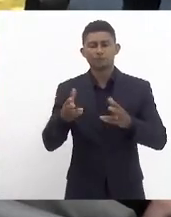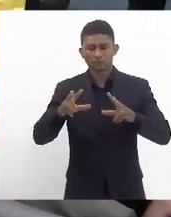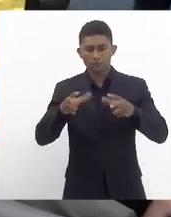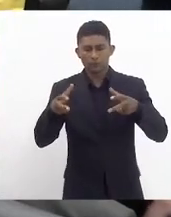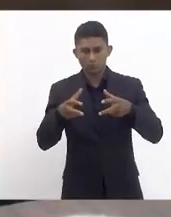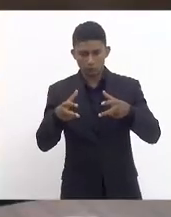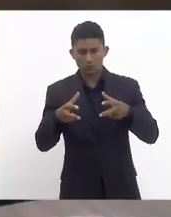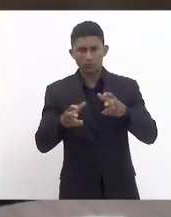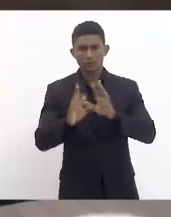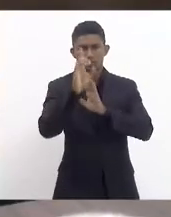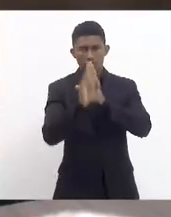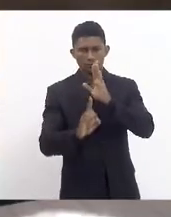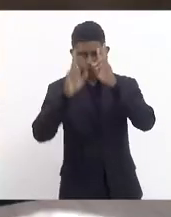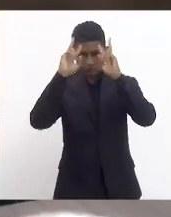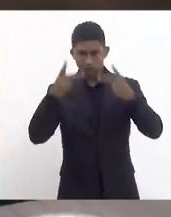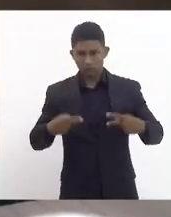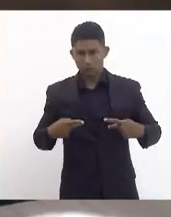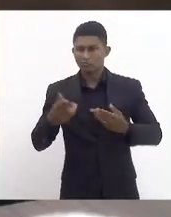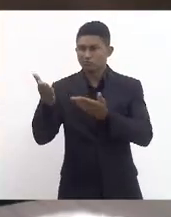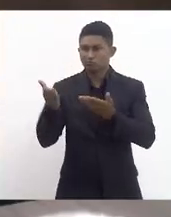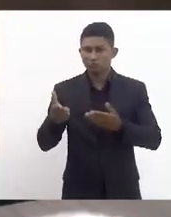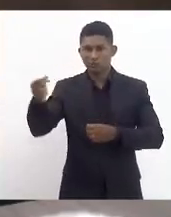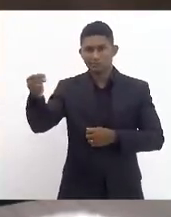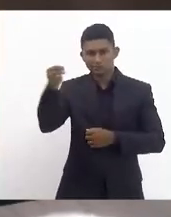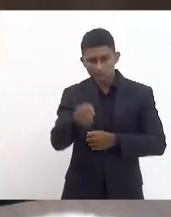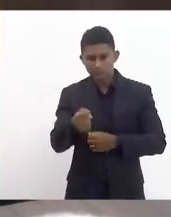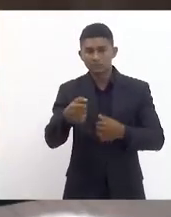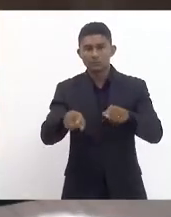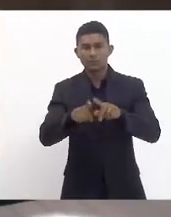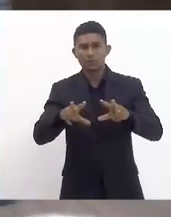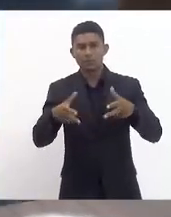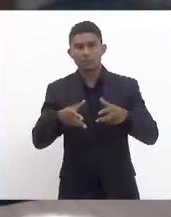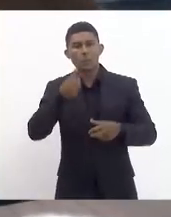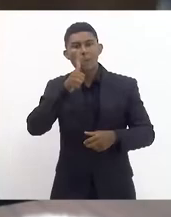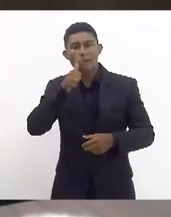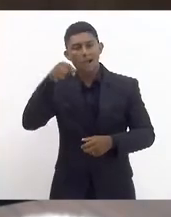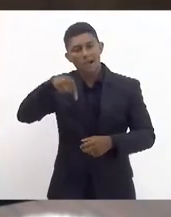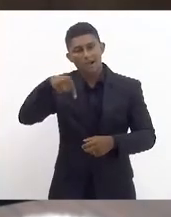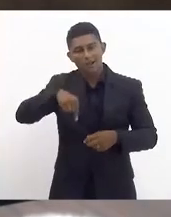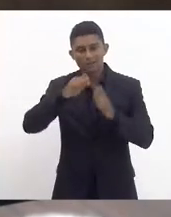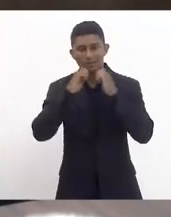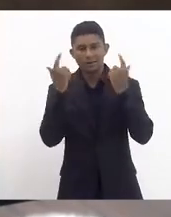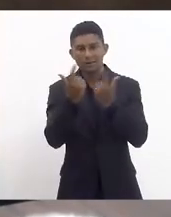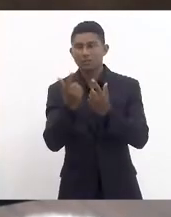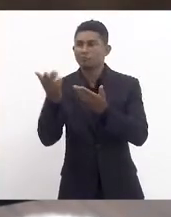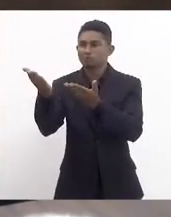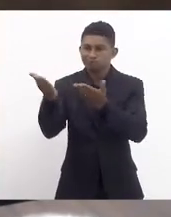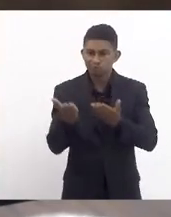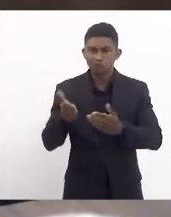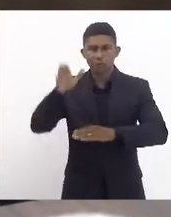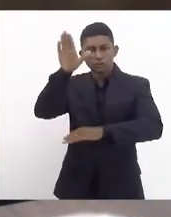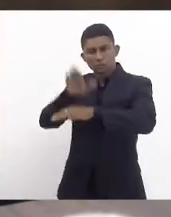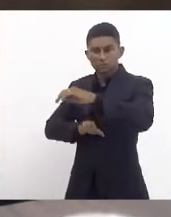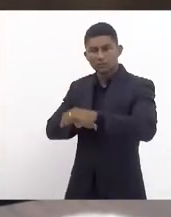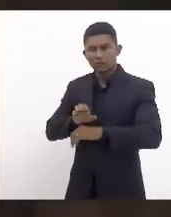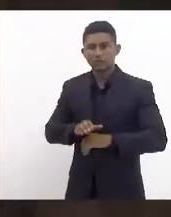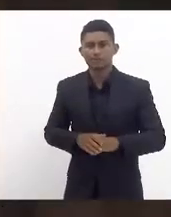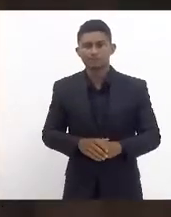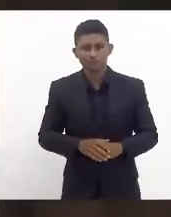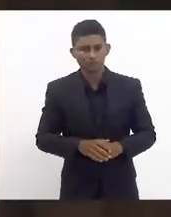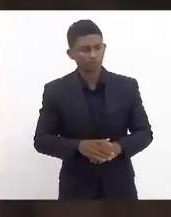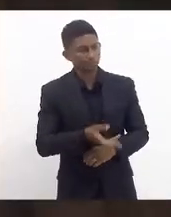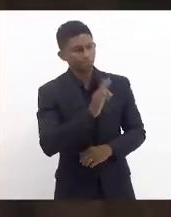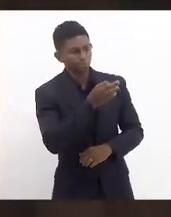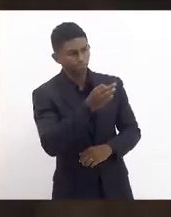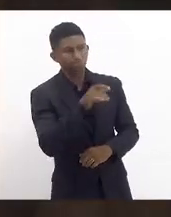de Direitos Humanos e através da Comissão de Mulheres aqui da casa. Então, essa é a minha solicitação. Presidente, estou protocolando